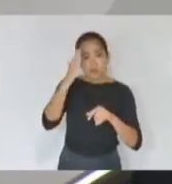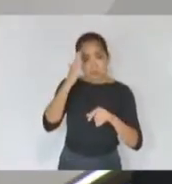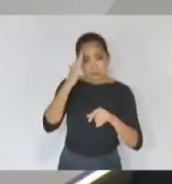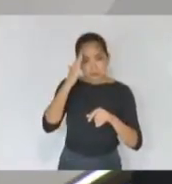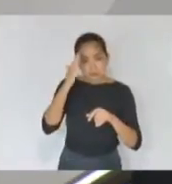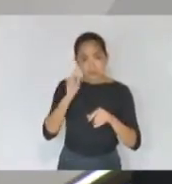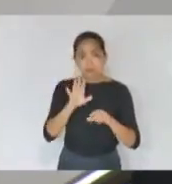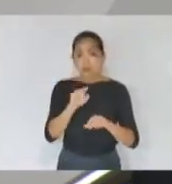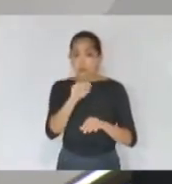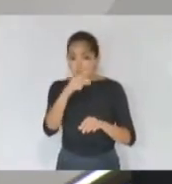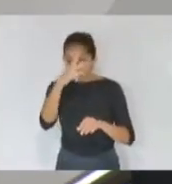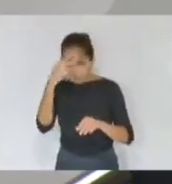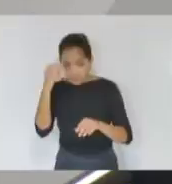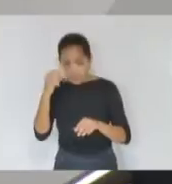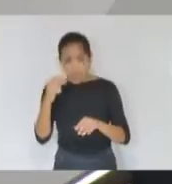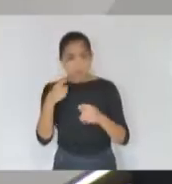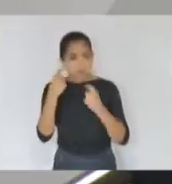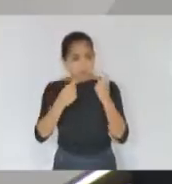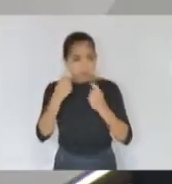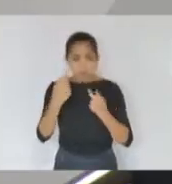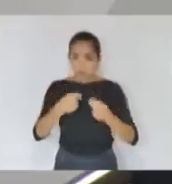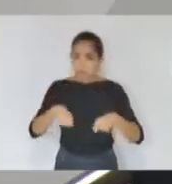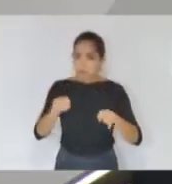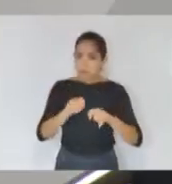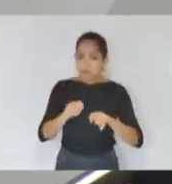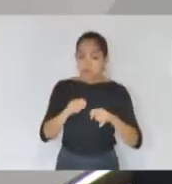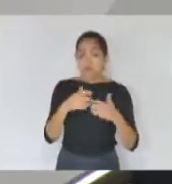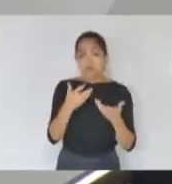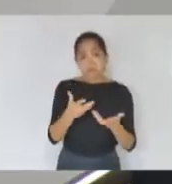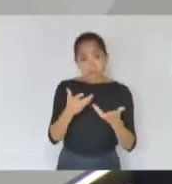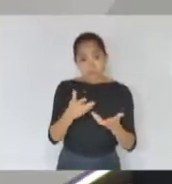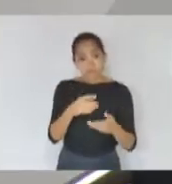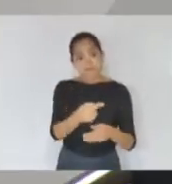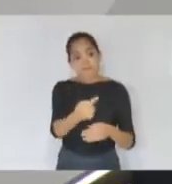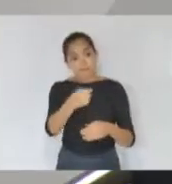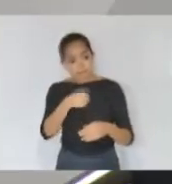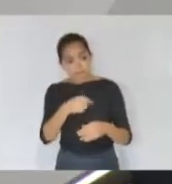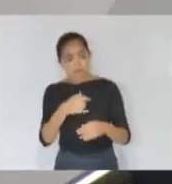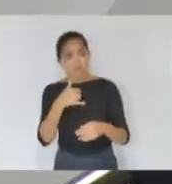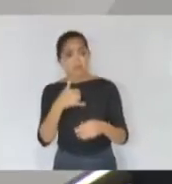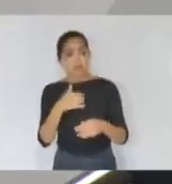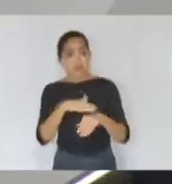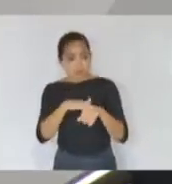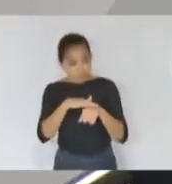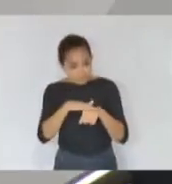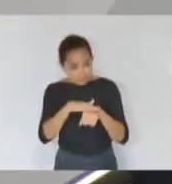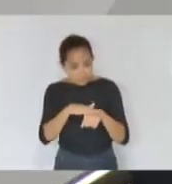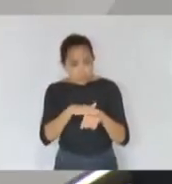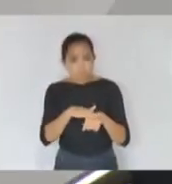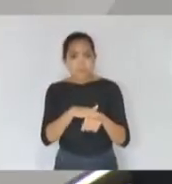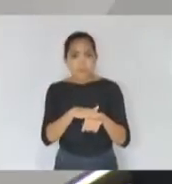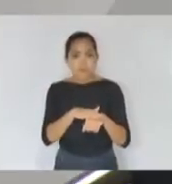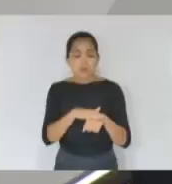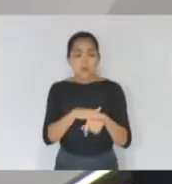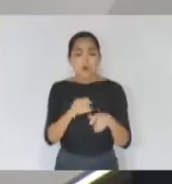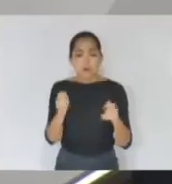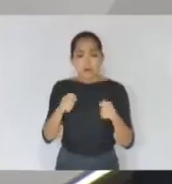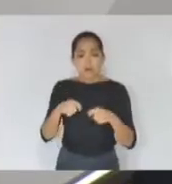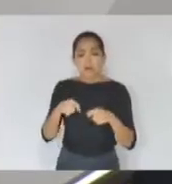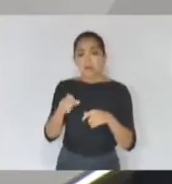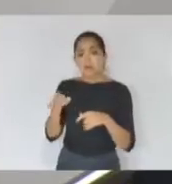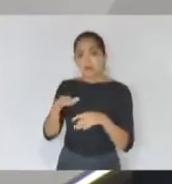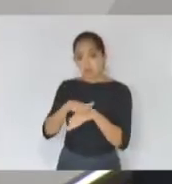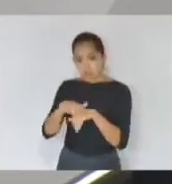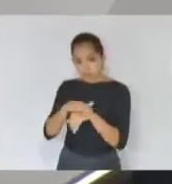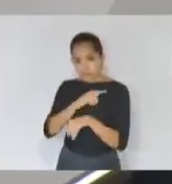preocupe, que eu estou cuidando. Mas, caso o senhor queira, fala comigo, que eu faça esse intermédio para o senhor conversar com o senhor governador. Muito